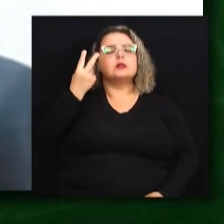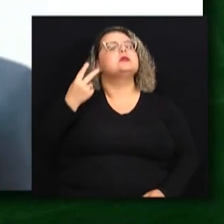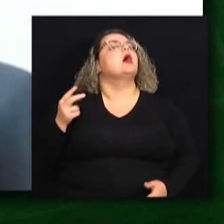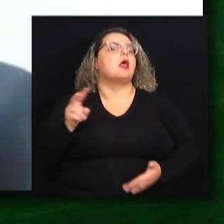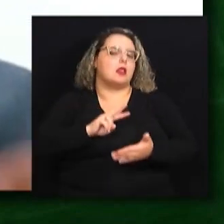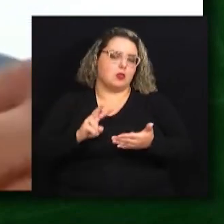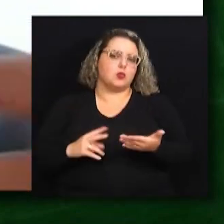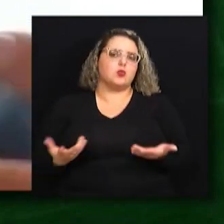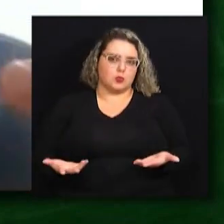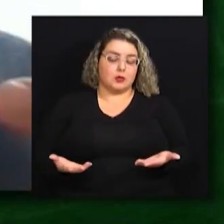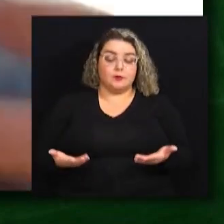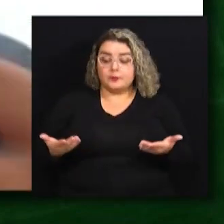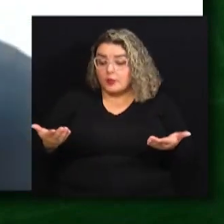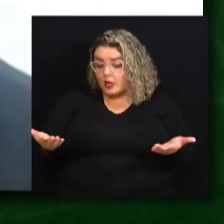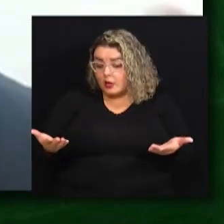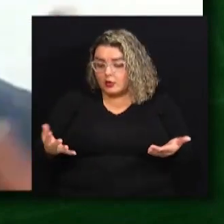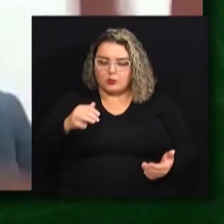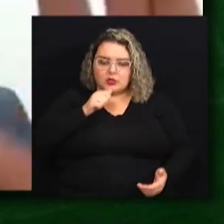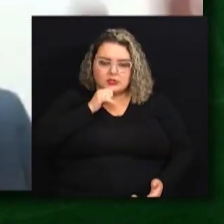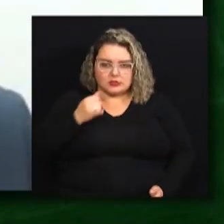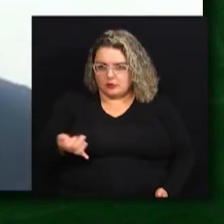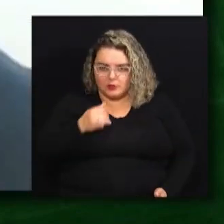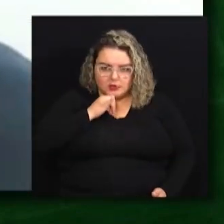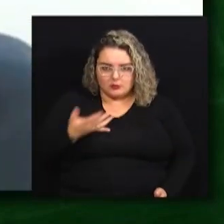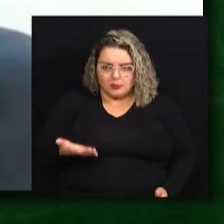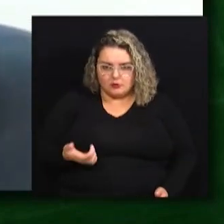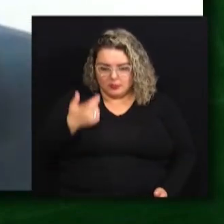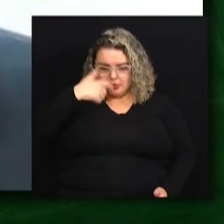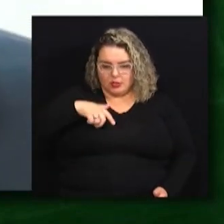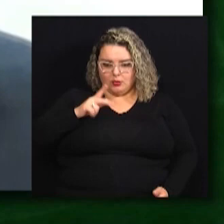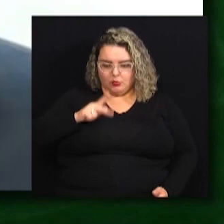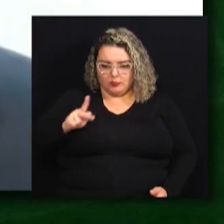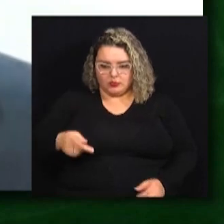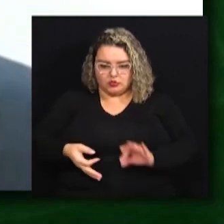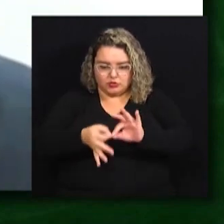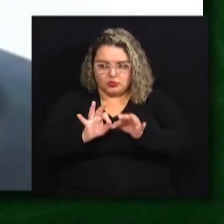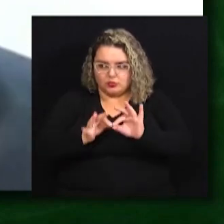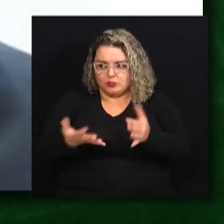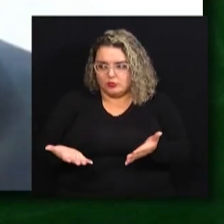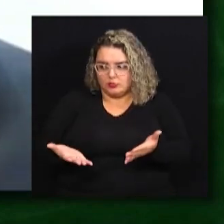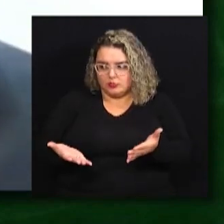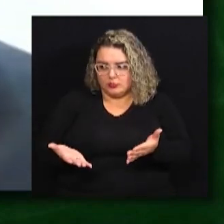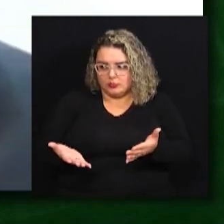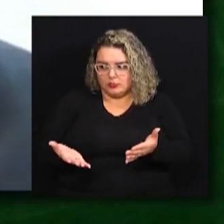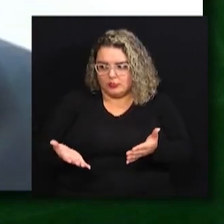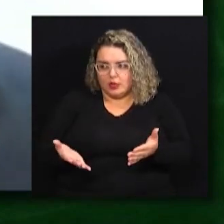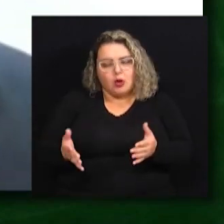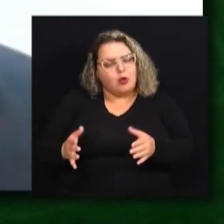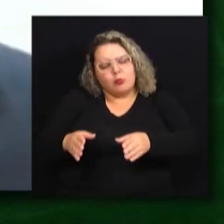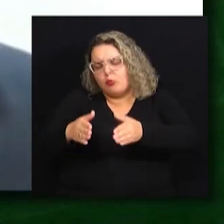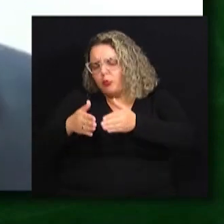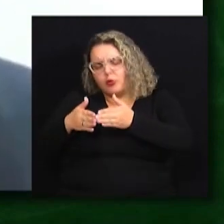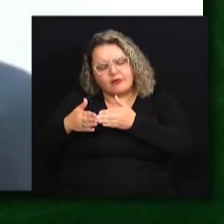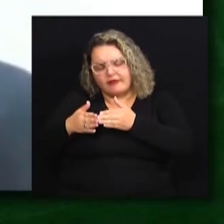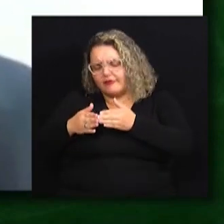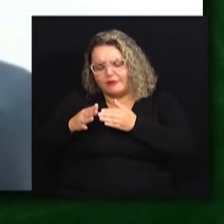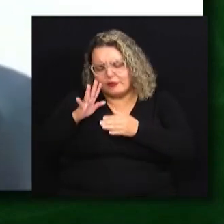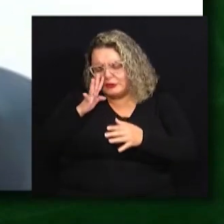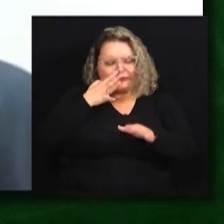27, contra a Rede Cuca, às 9h30 da noite, lá em Fortaleza. É uma equipe que chega agora na